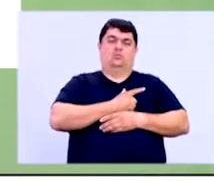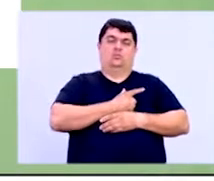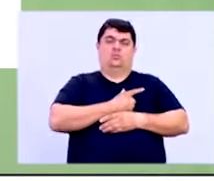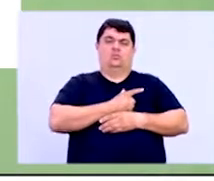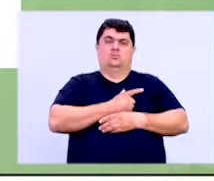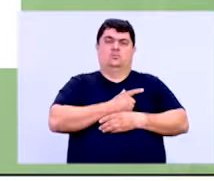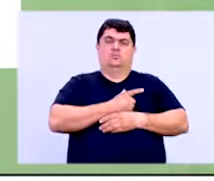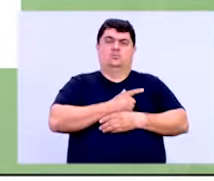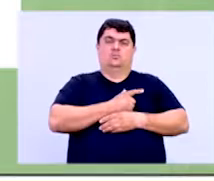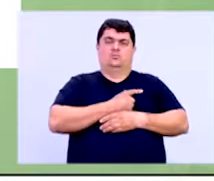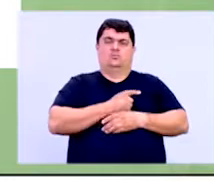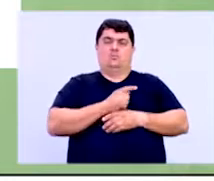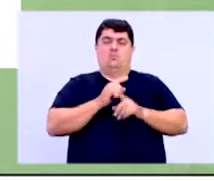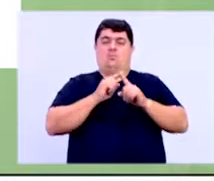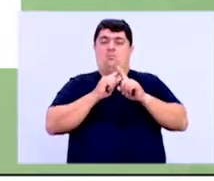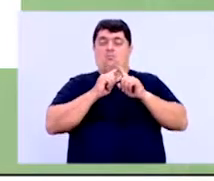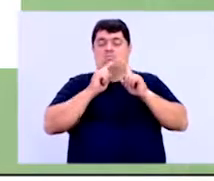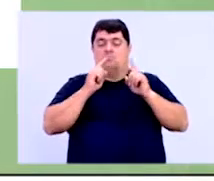Temos o lucro.